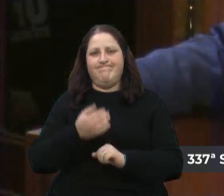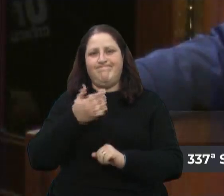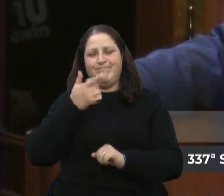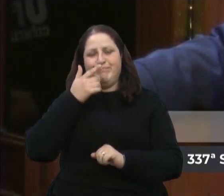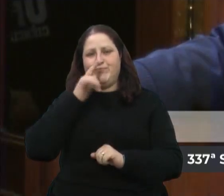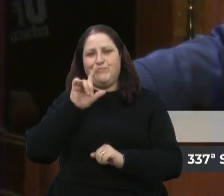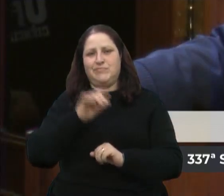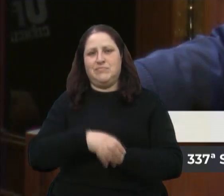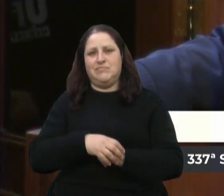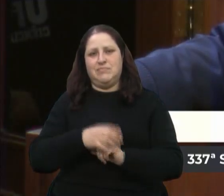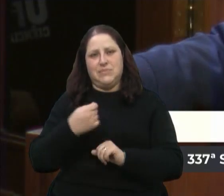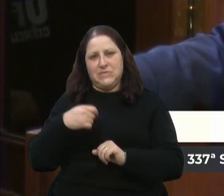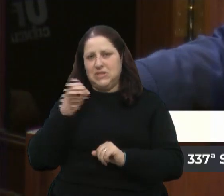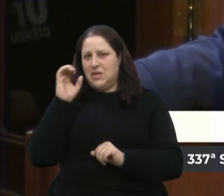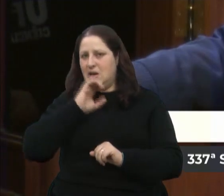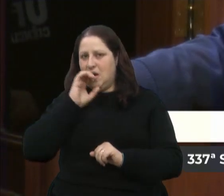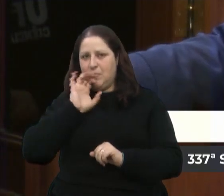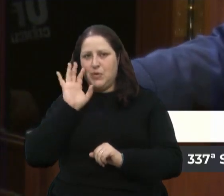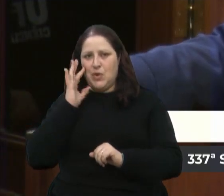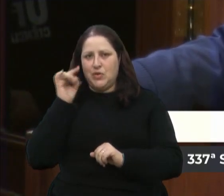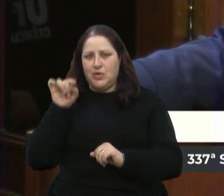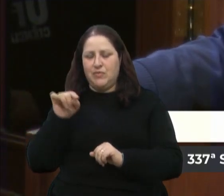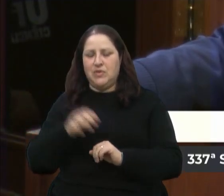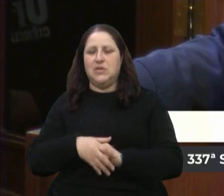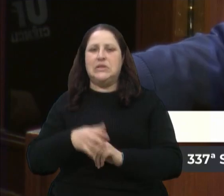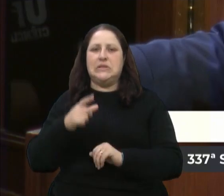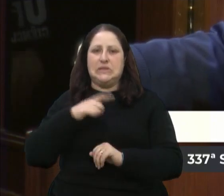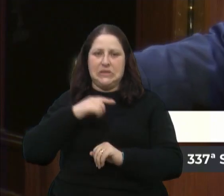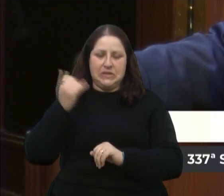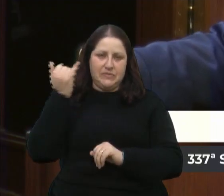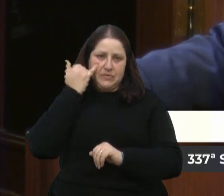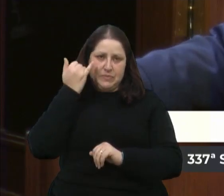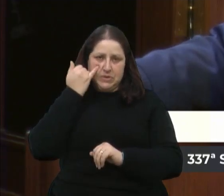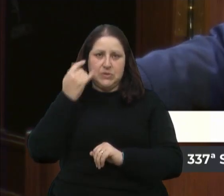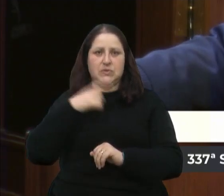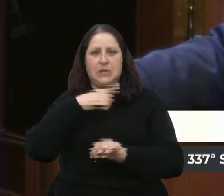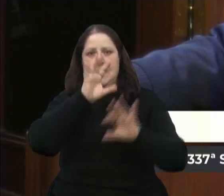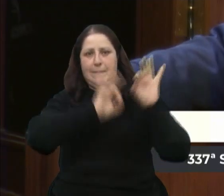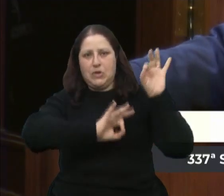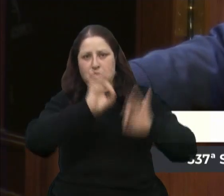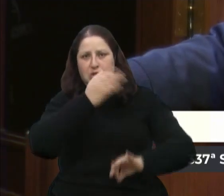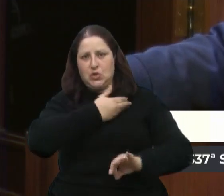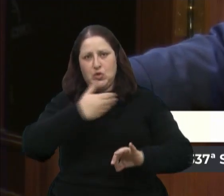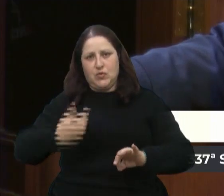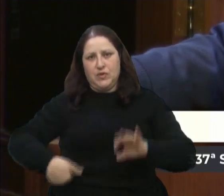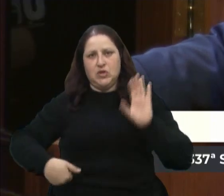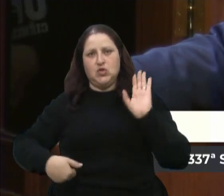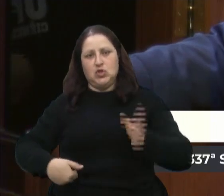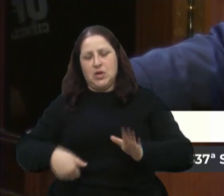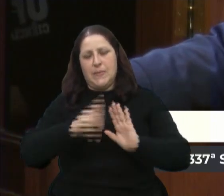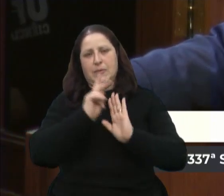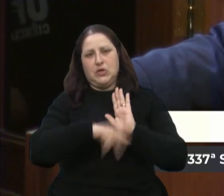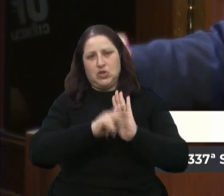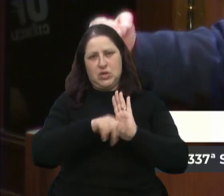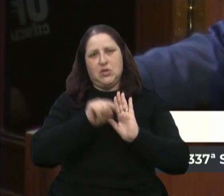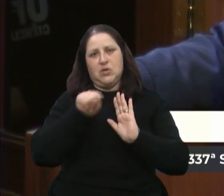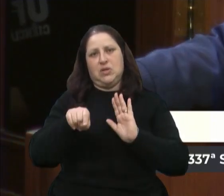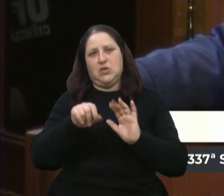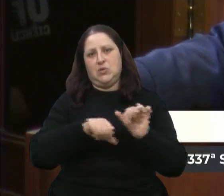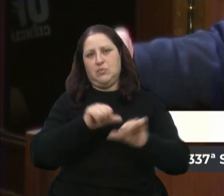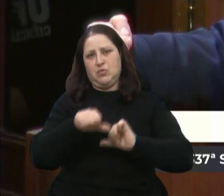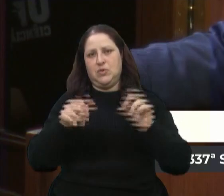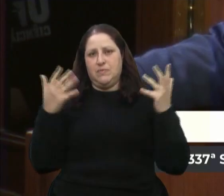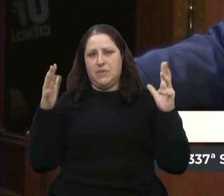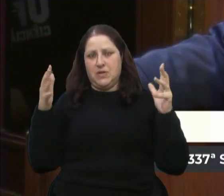acelerar isso. Eu sei, tenho informações de que há projetos do governo para que isso mude.